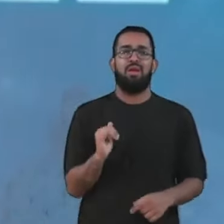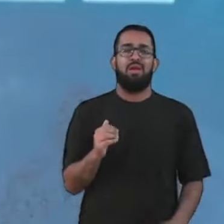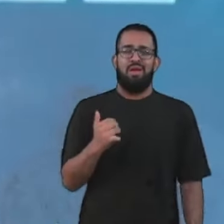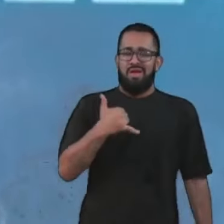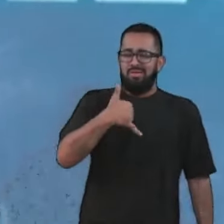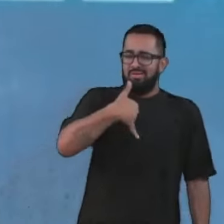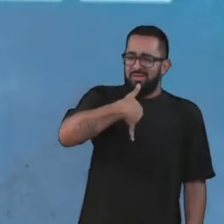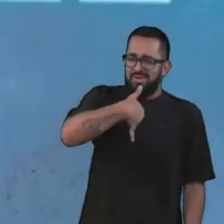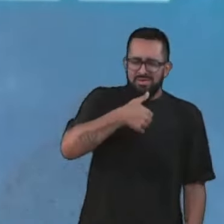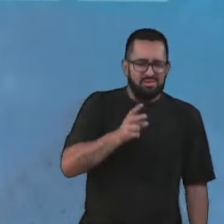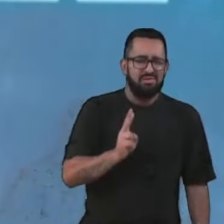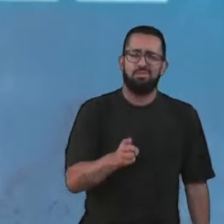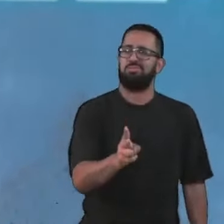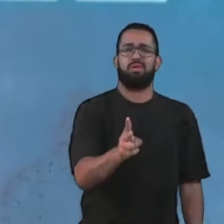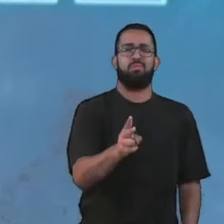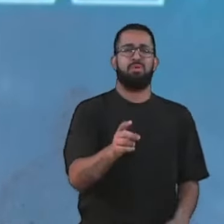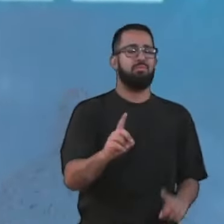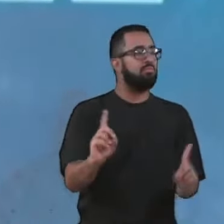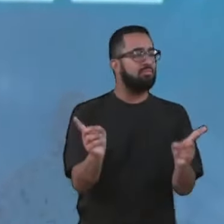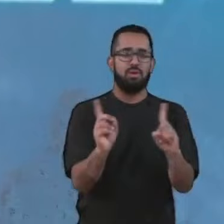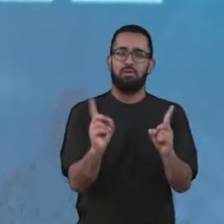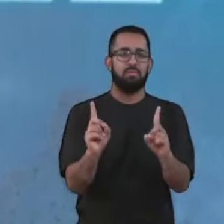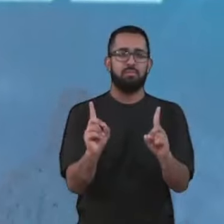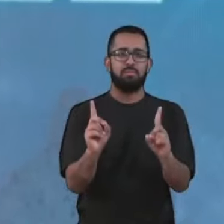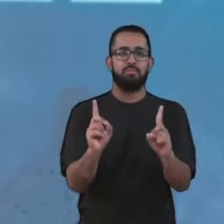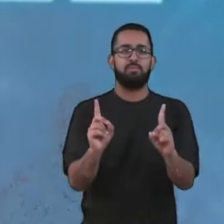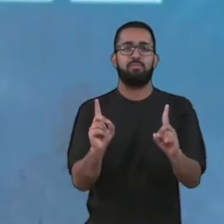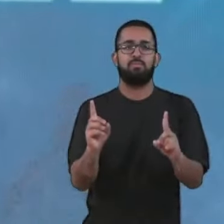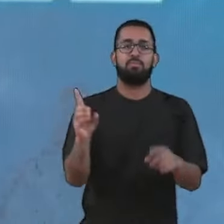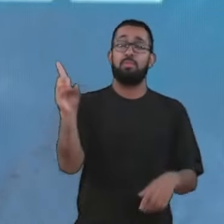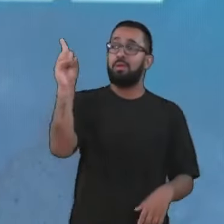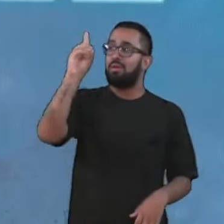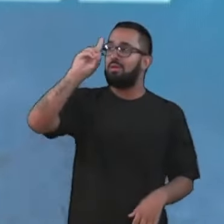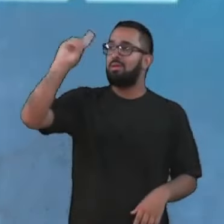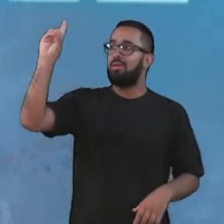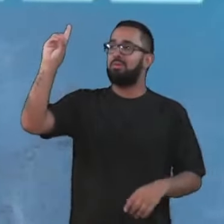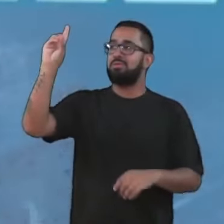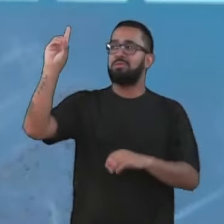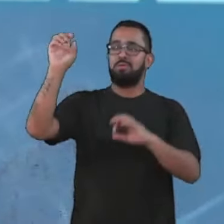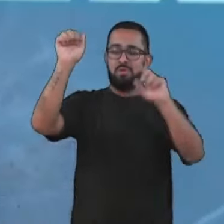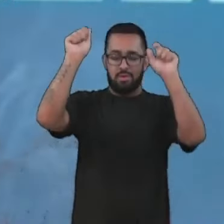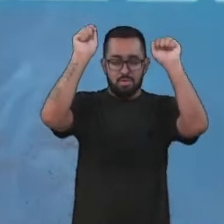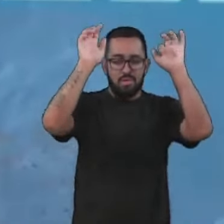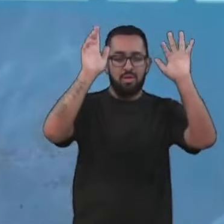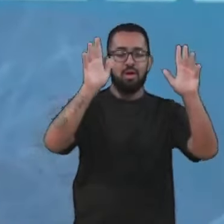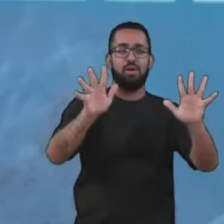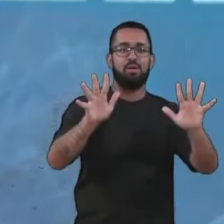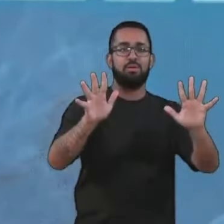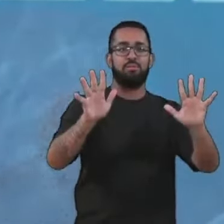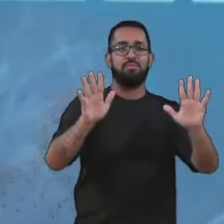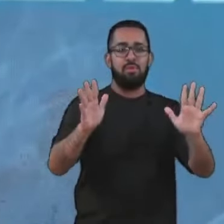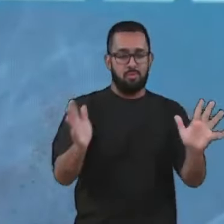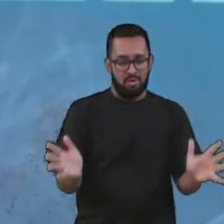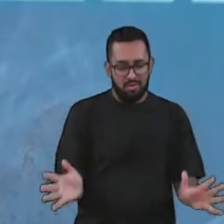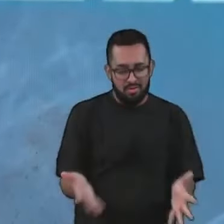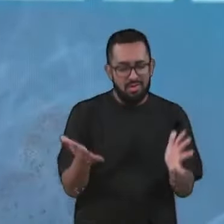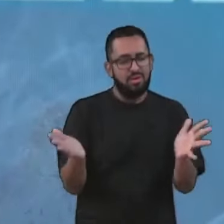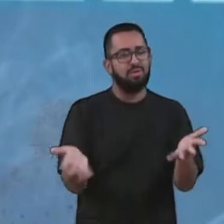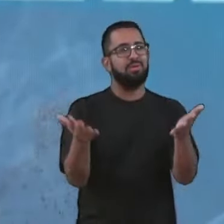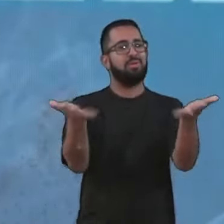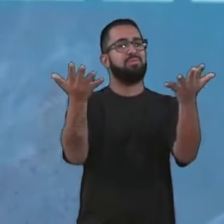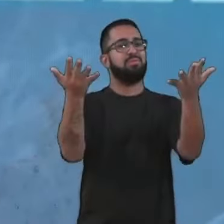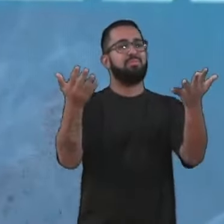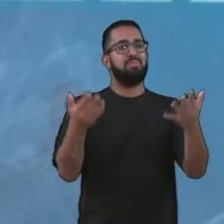em nome de Jesus. Você que estava vivendo dias assim, quero declarar e crer que você viverá dias